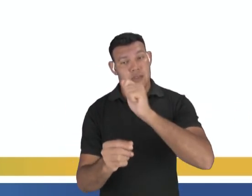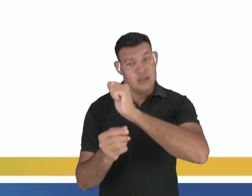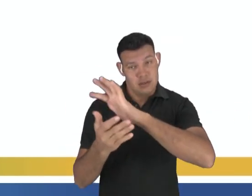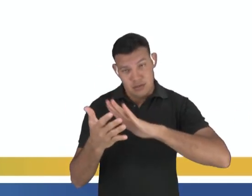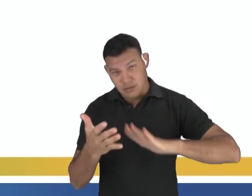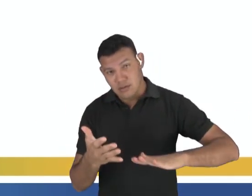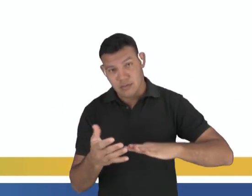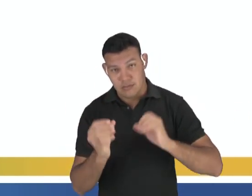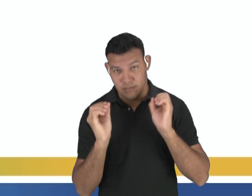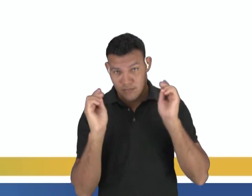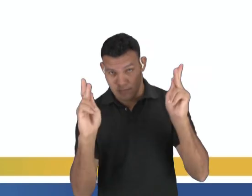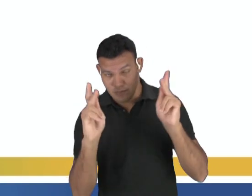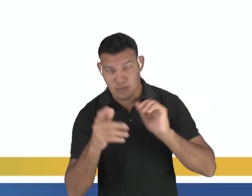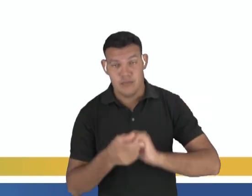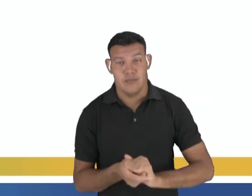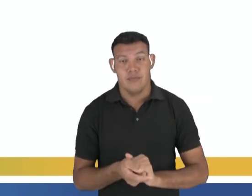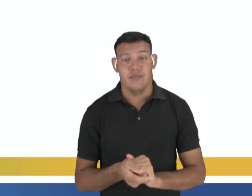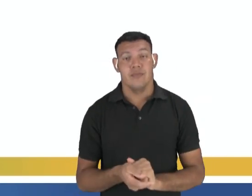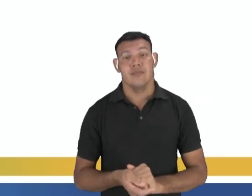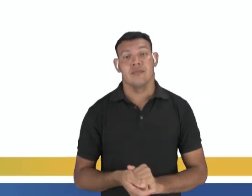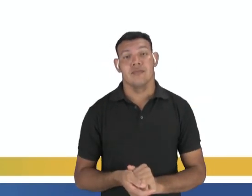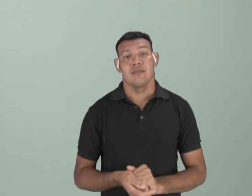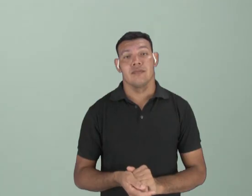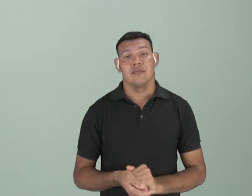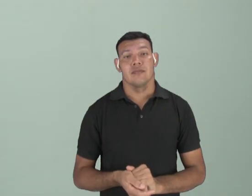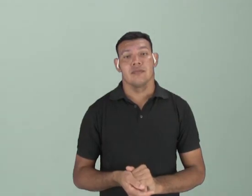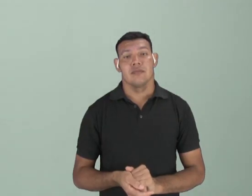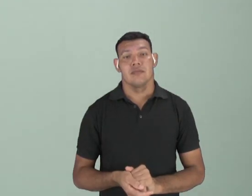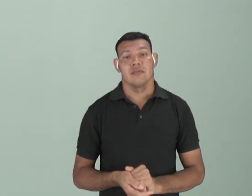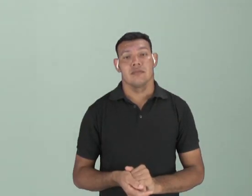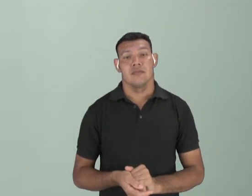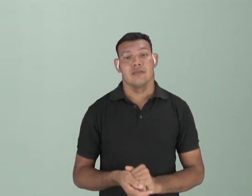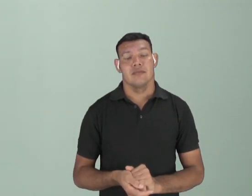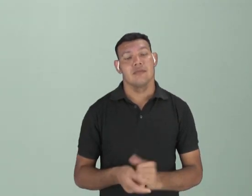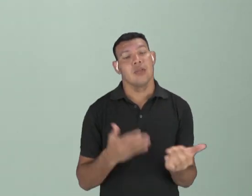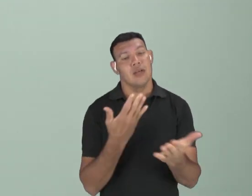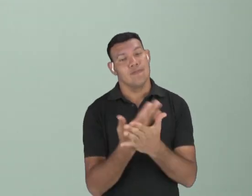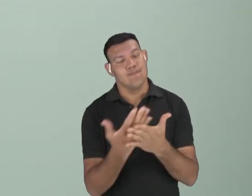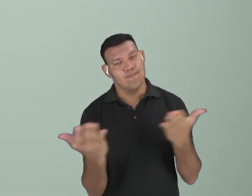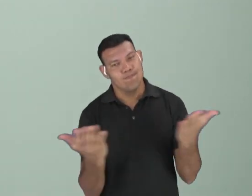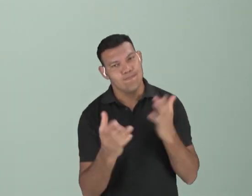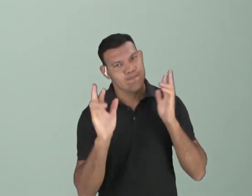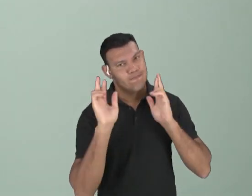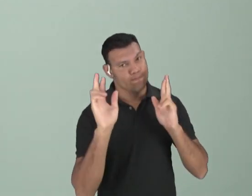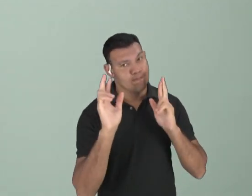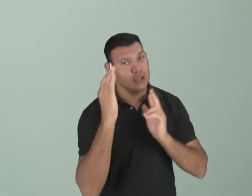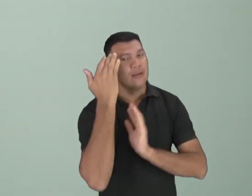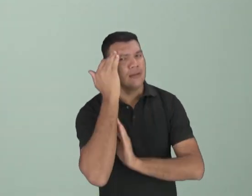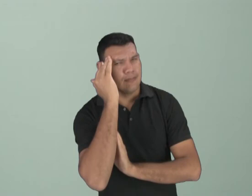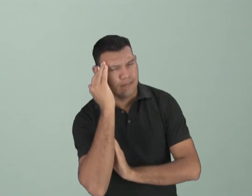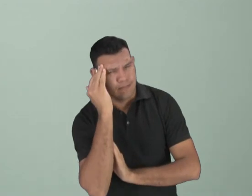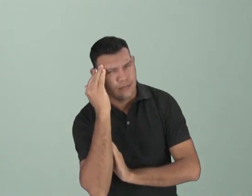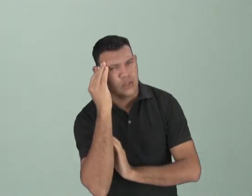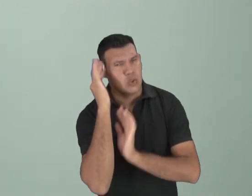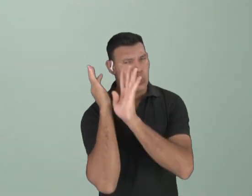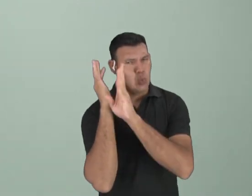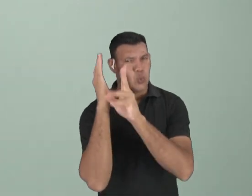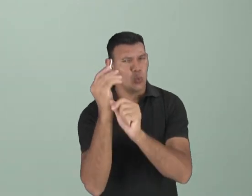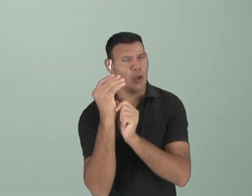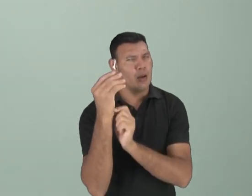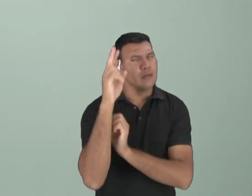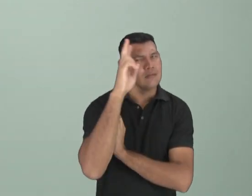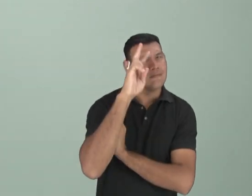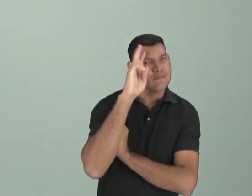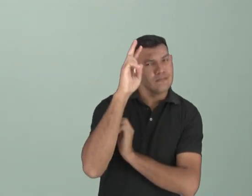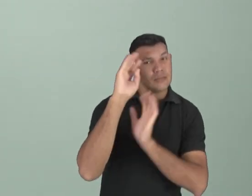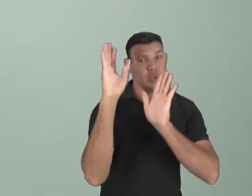resolução né de exercícios Ok então voltando aqui para mim e essa foi nossa aula de hoje espero que você